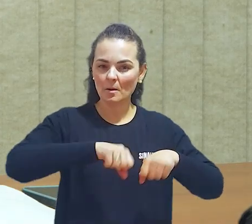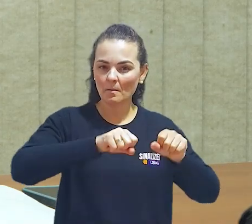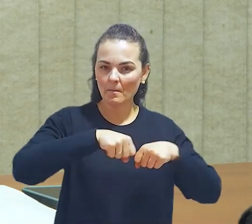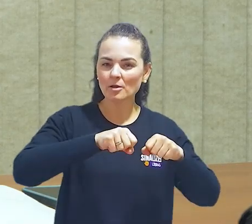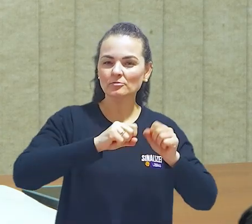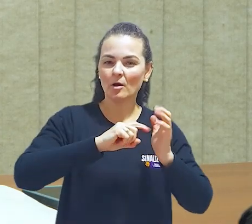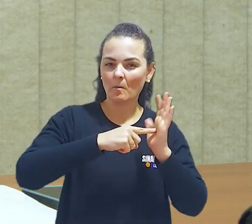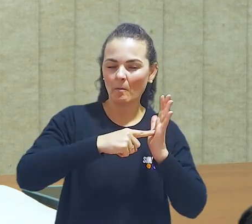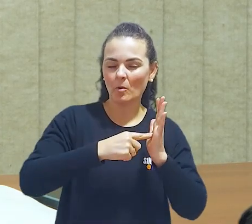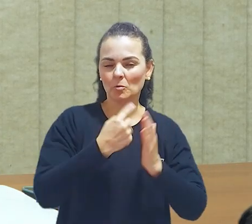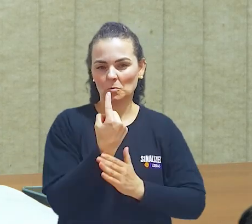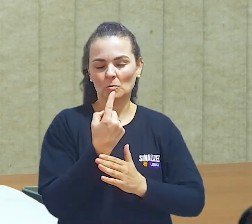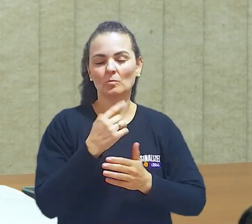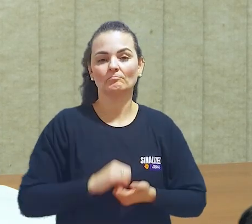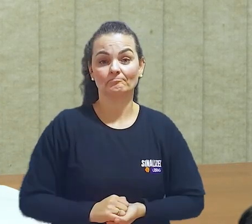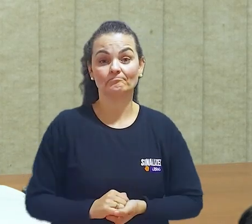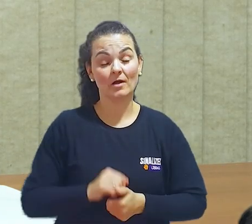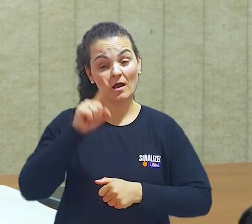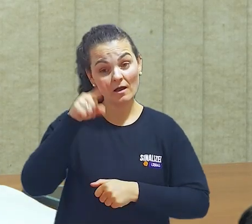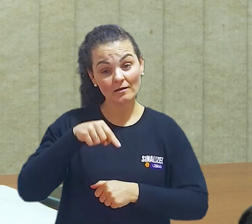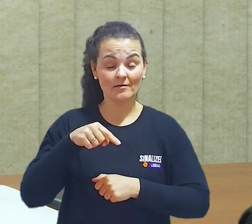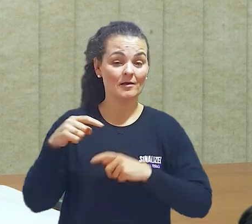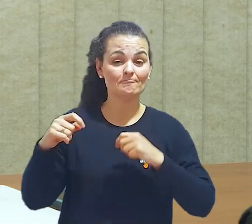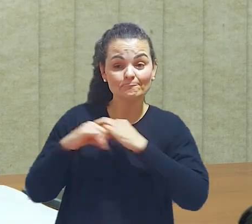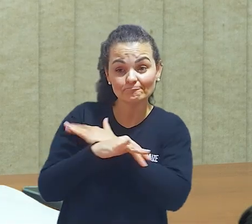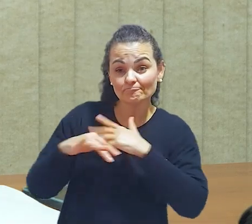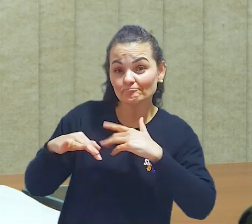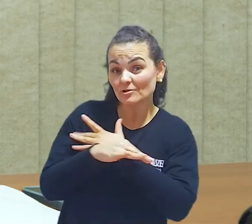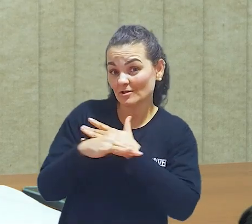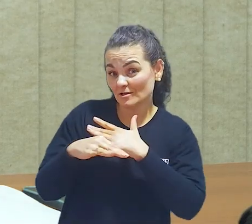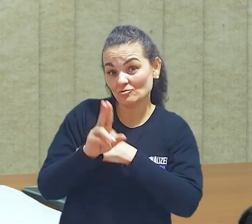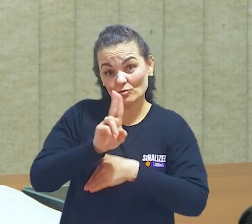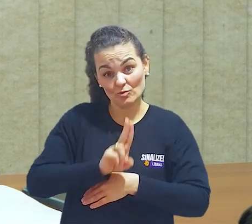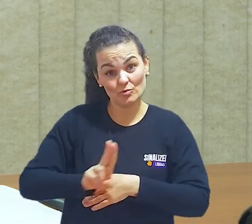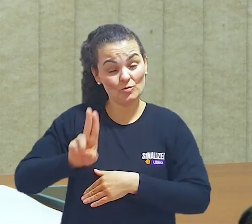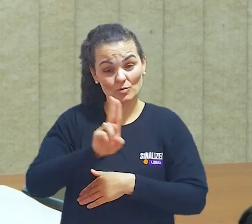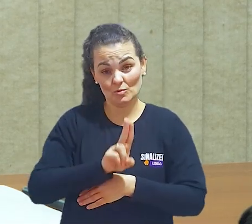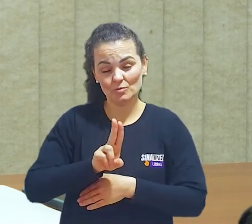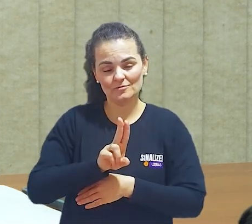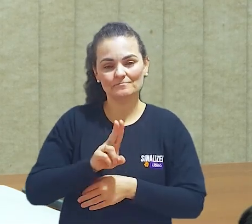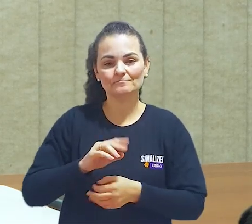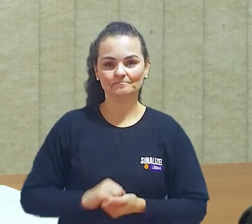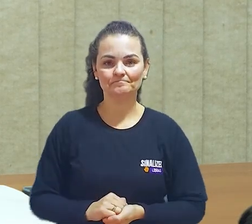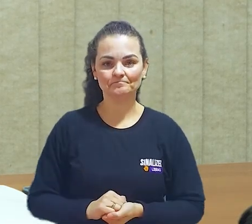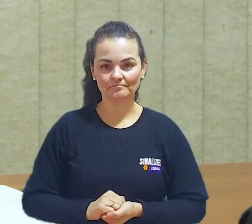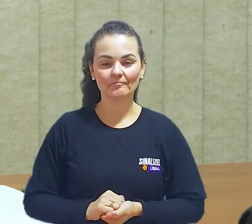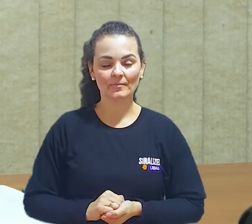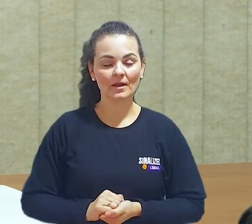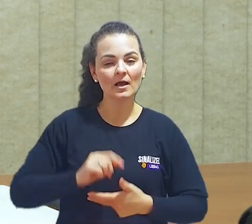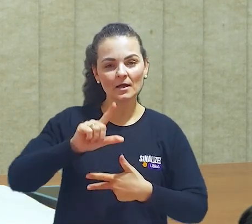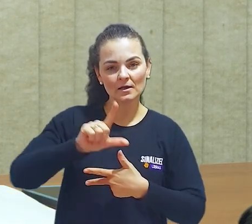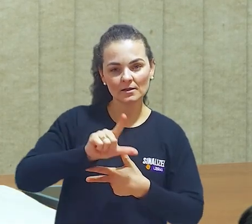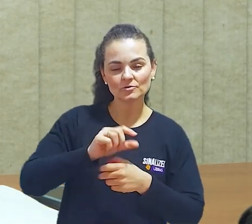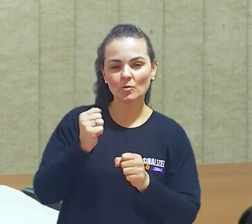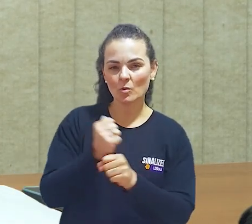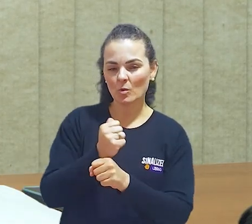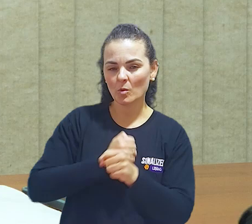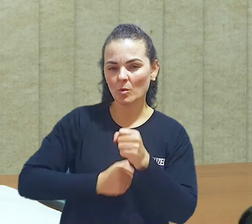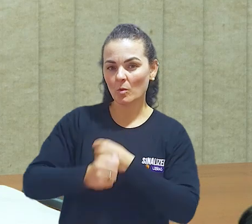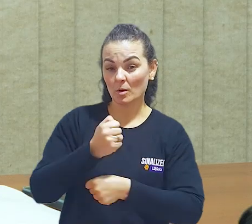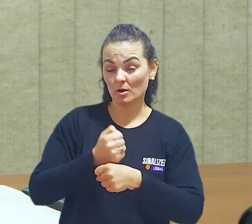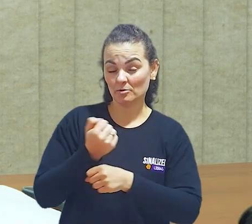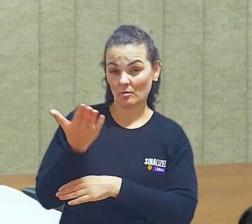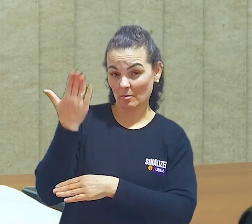apanhado de ferramentas de mobilidade. E nós, desde a legislatura passada, né, desde